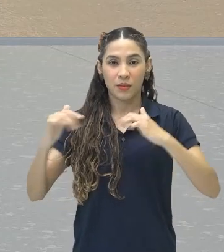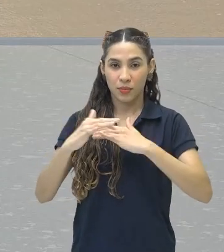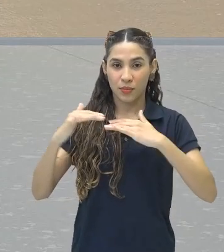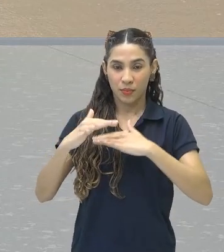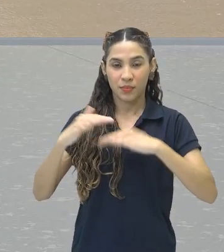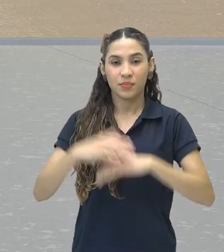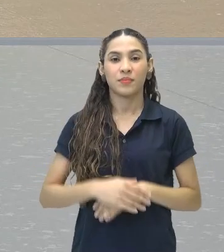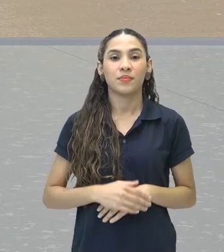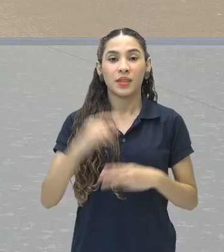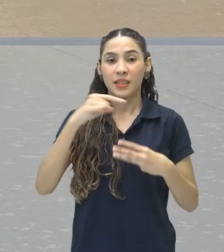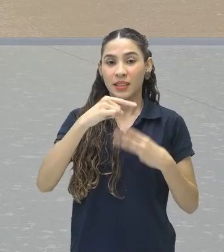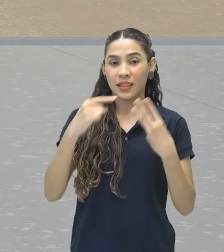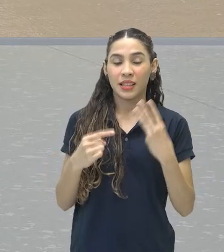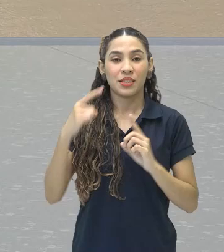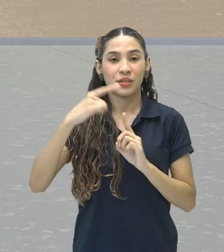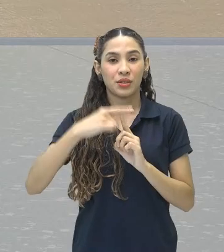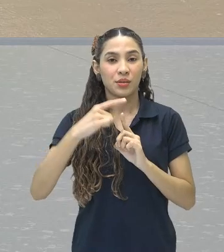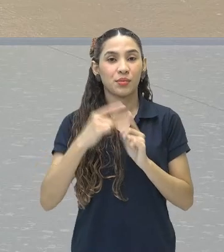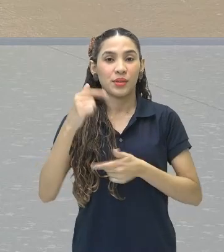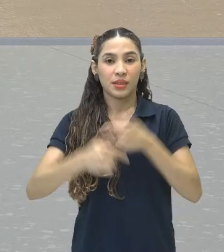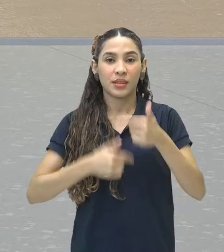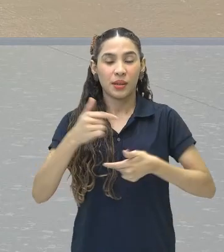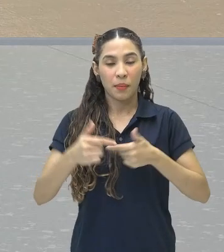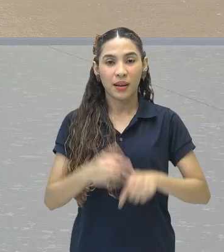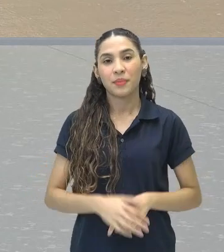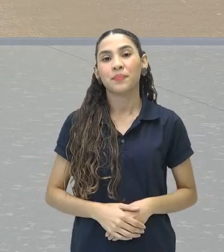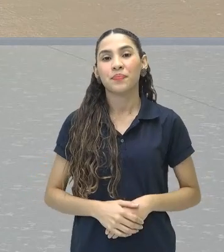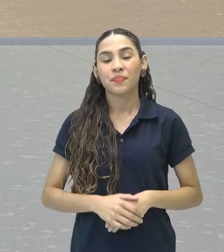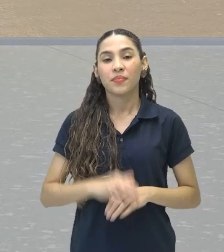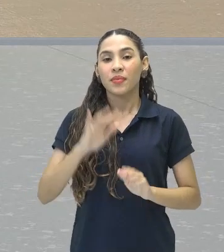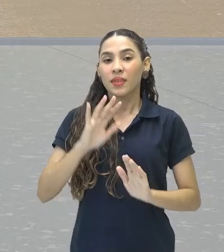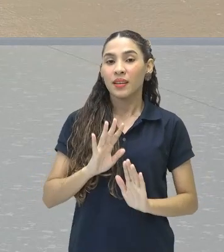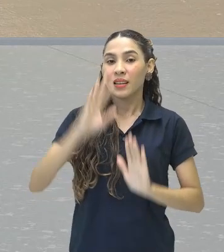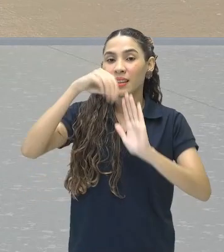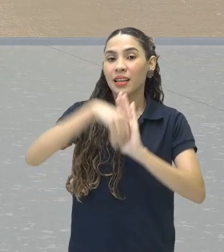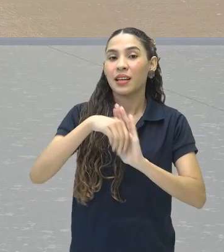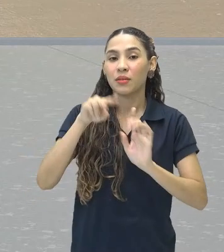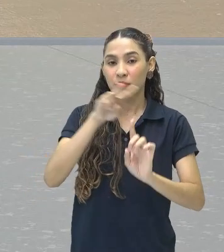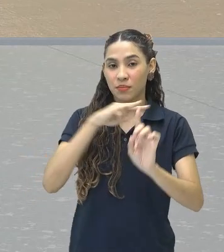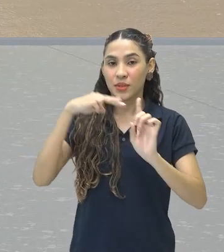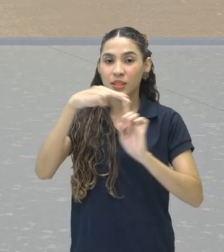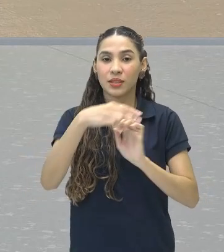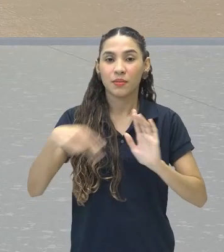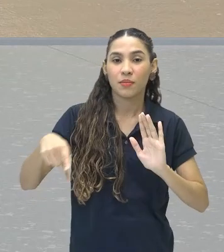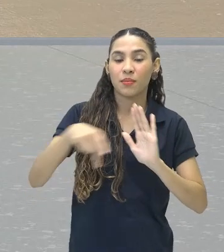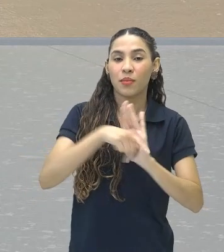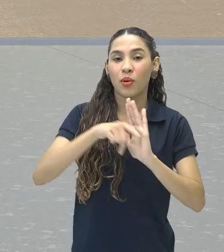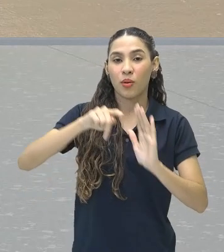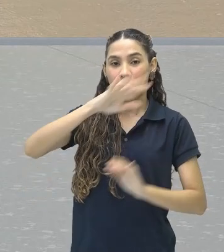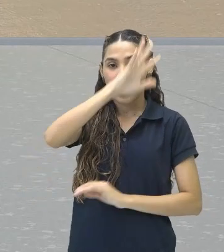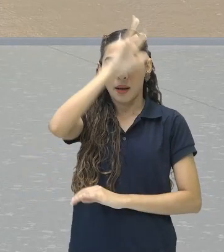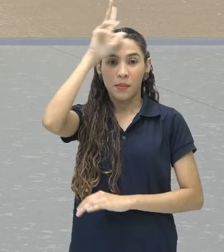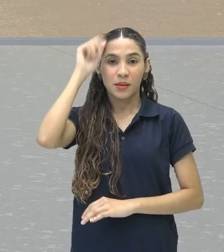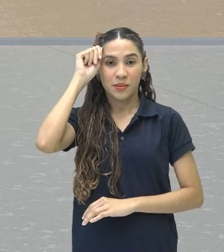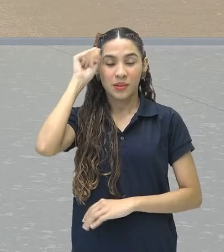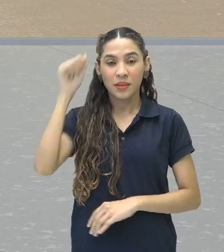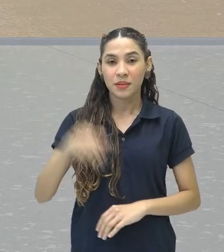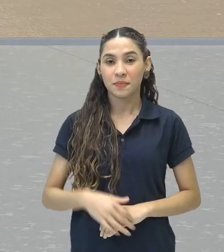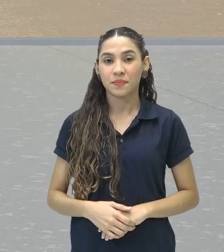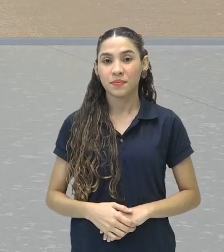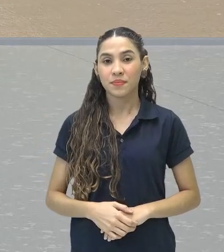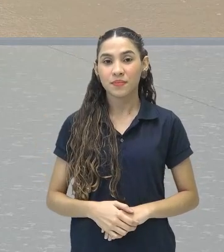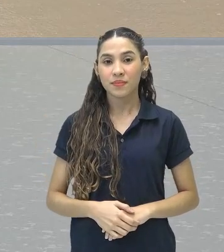três modalidades de trabalho dentro nessa visão aqui da realidade amazônica.